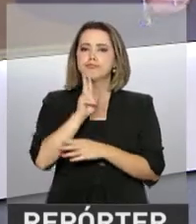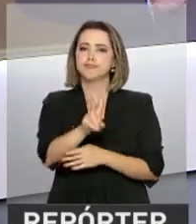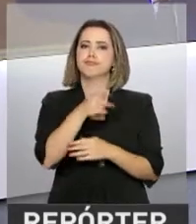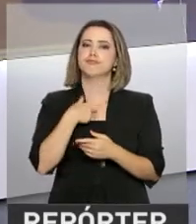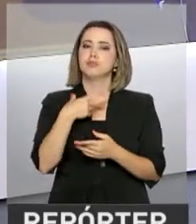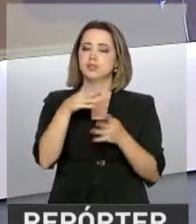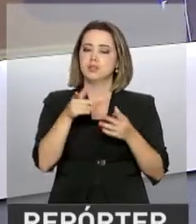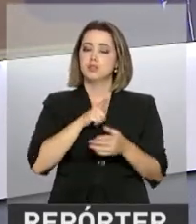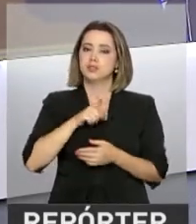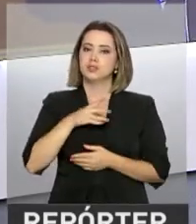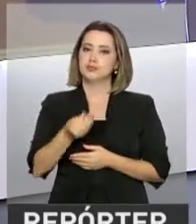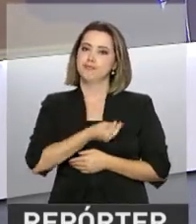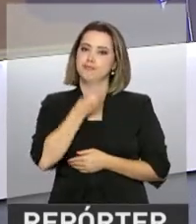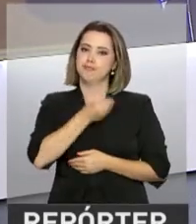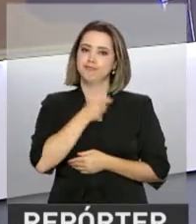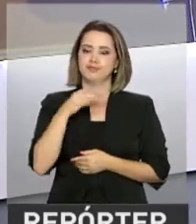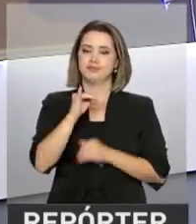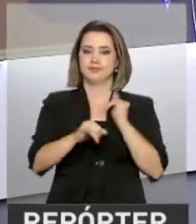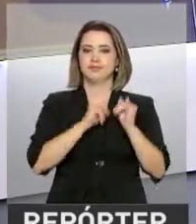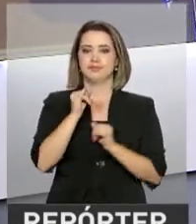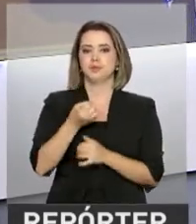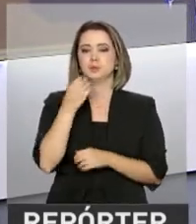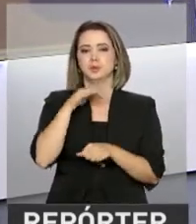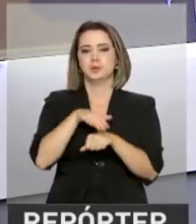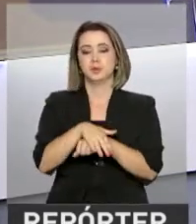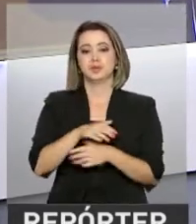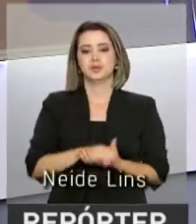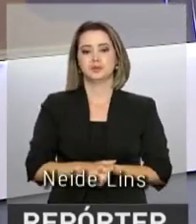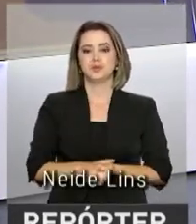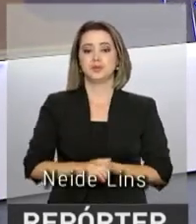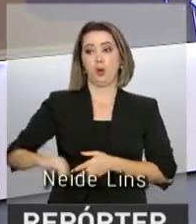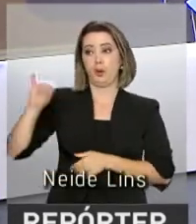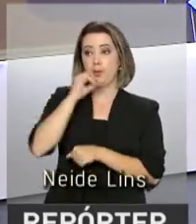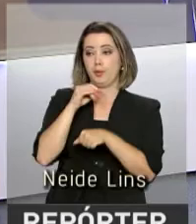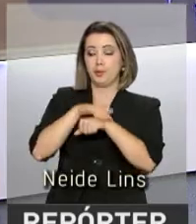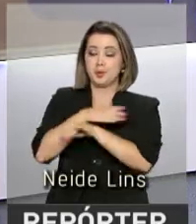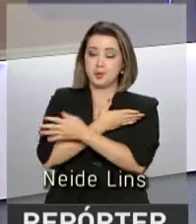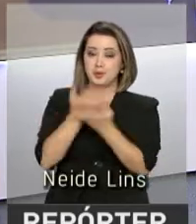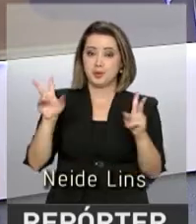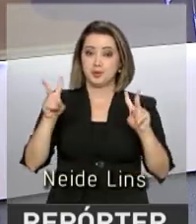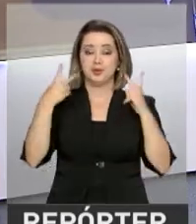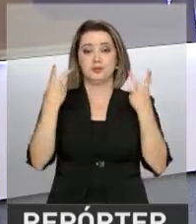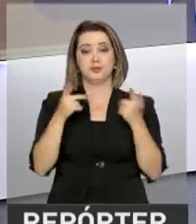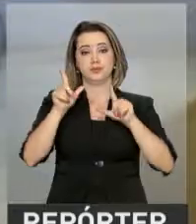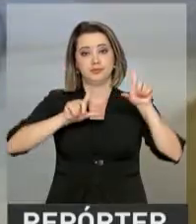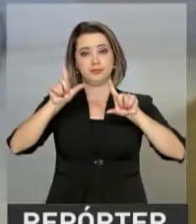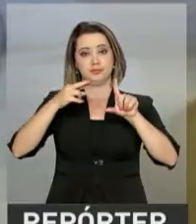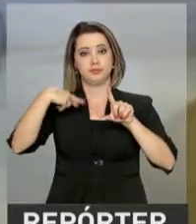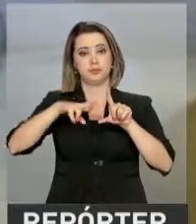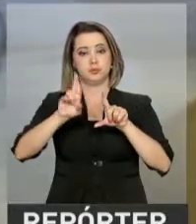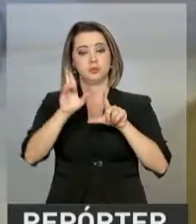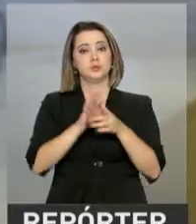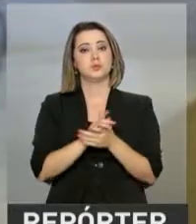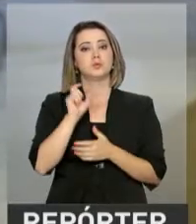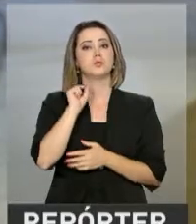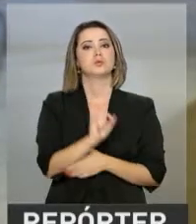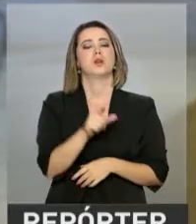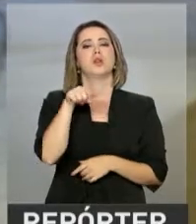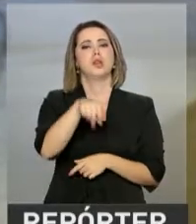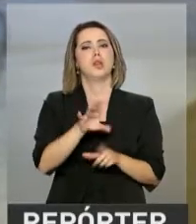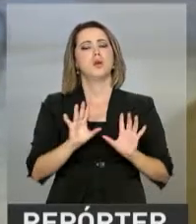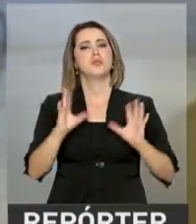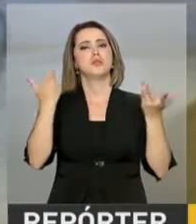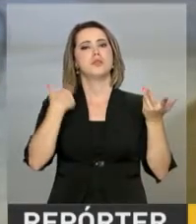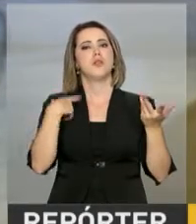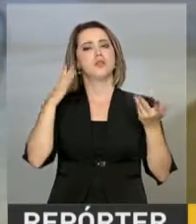informações ao vivo pra gente boa noite paulo boa noite roberto boa noite a todos que nos assistem na tv nbr olha o roberto este é um evento